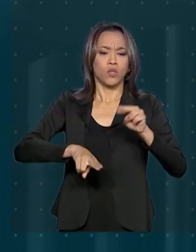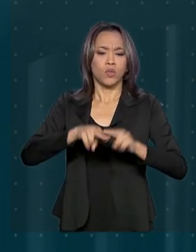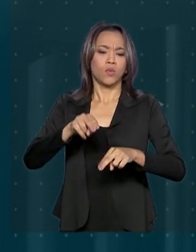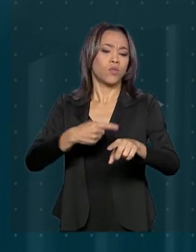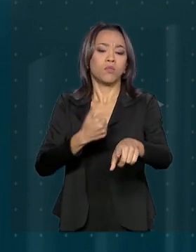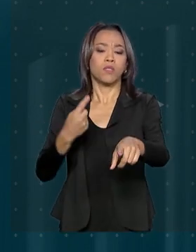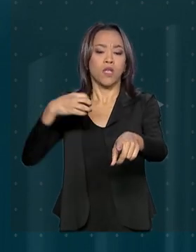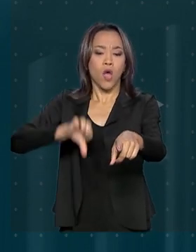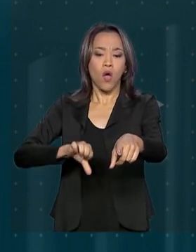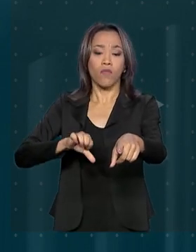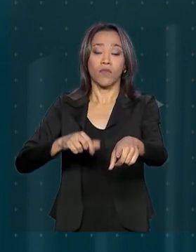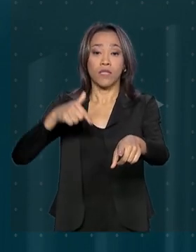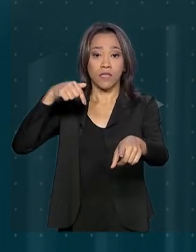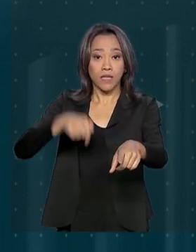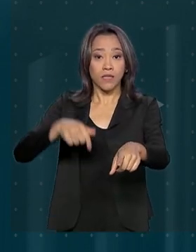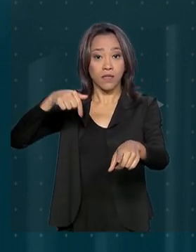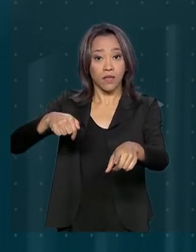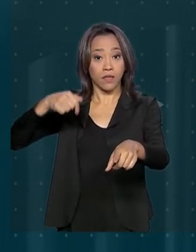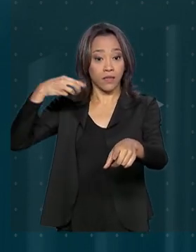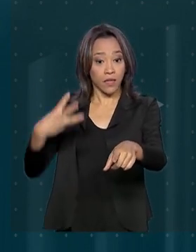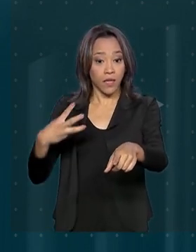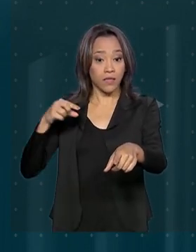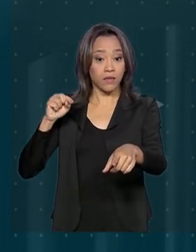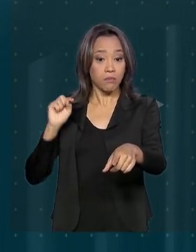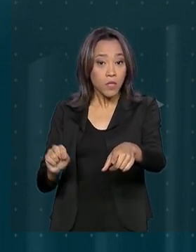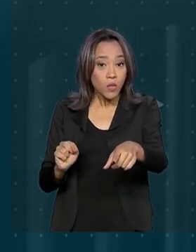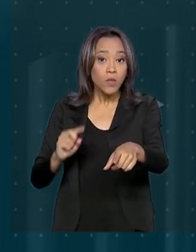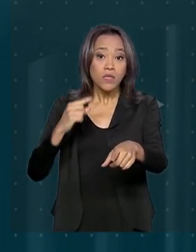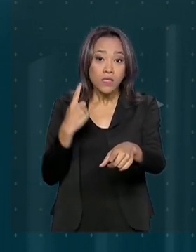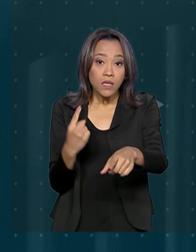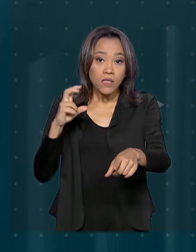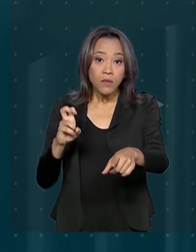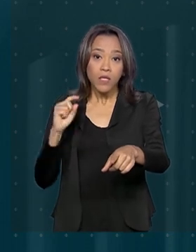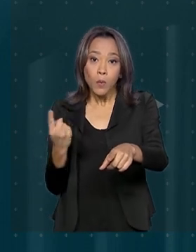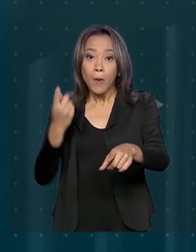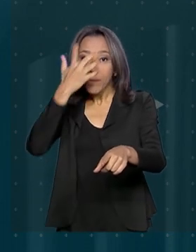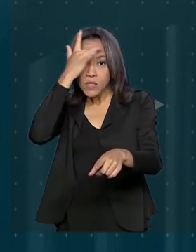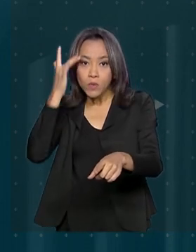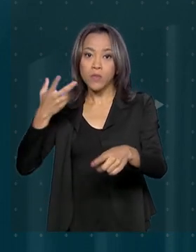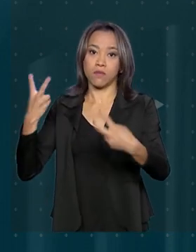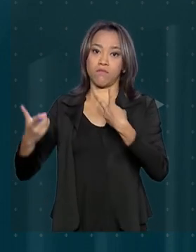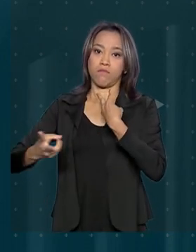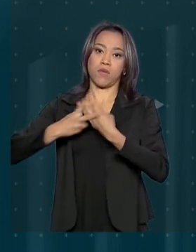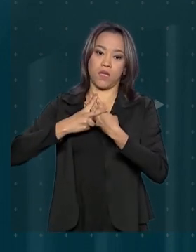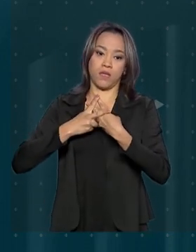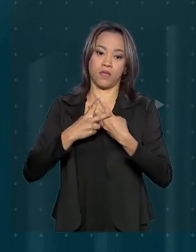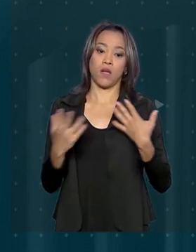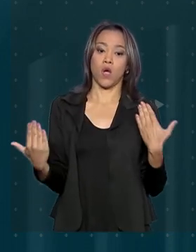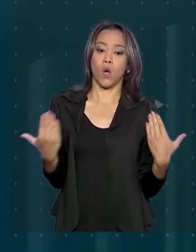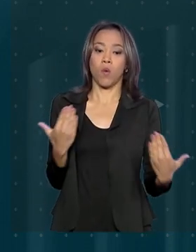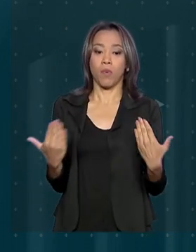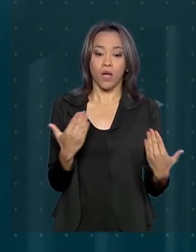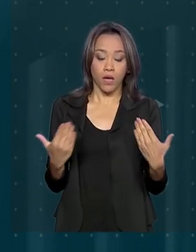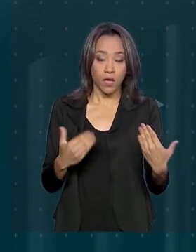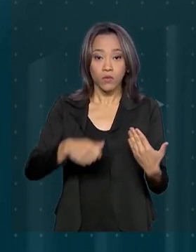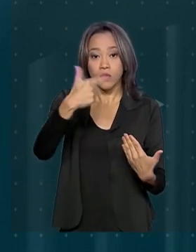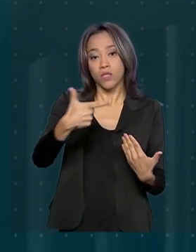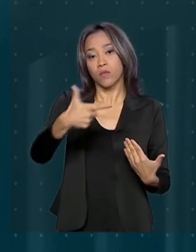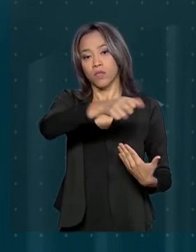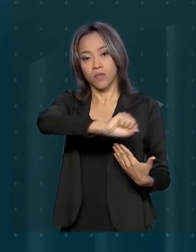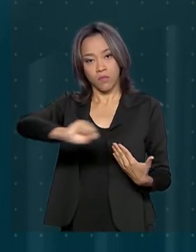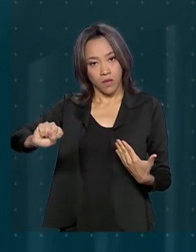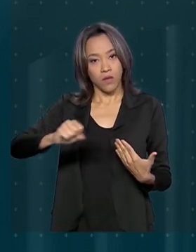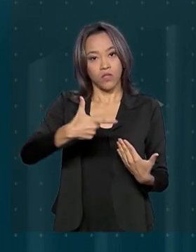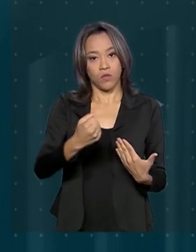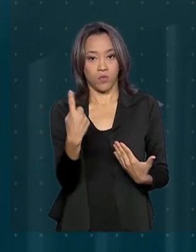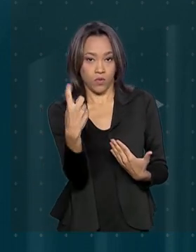773.151 pessoas presas. Comparados o segundo semestre de 2018